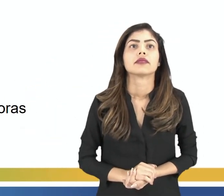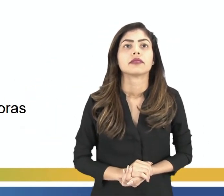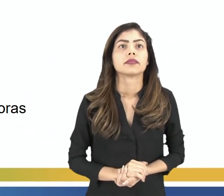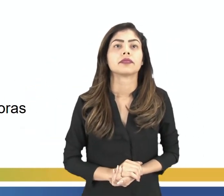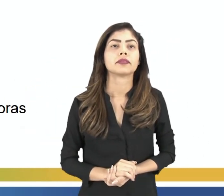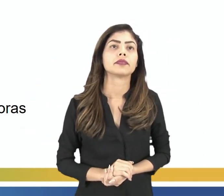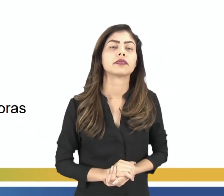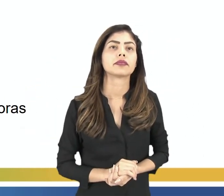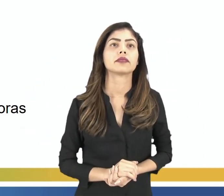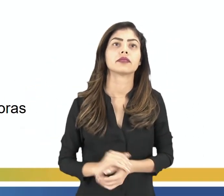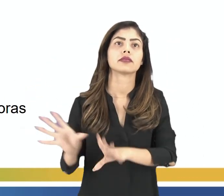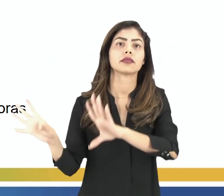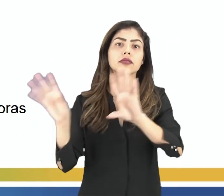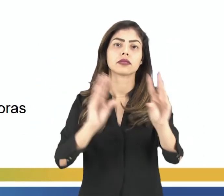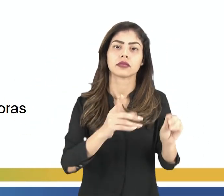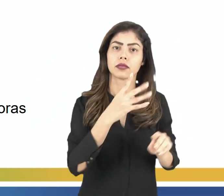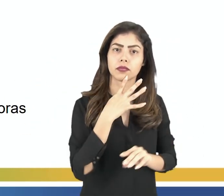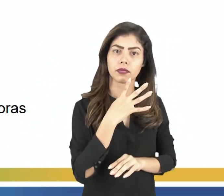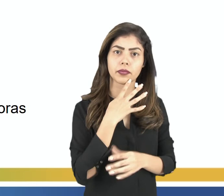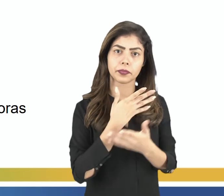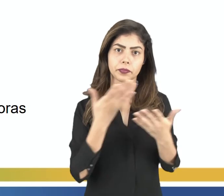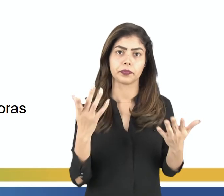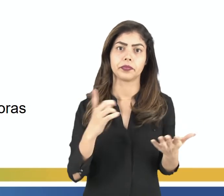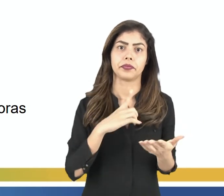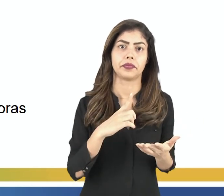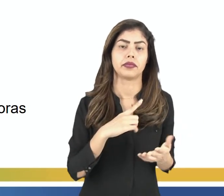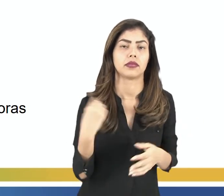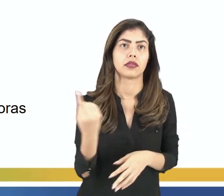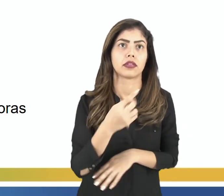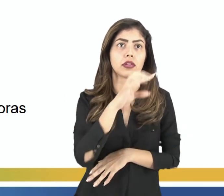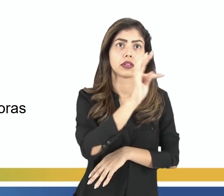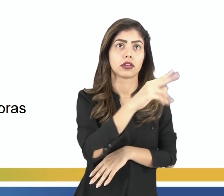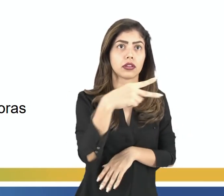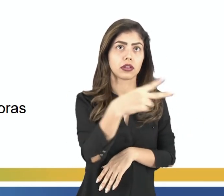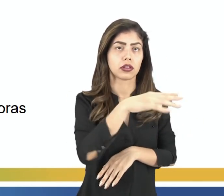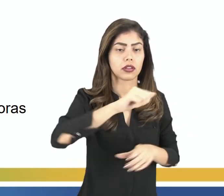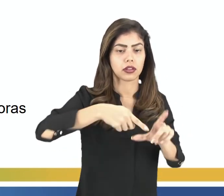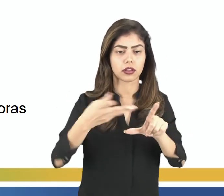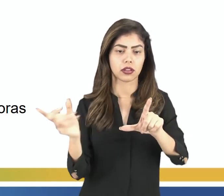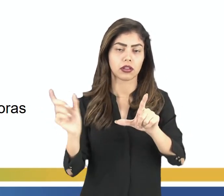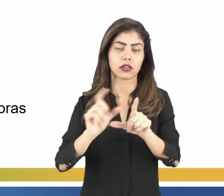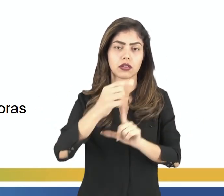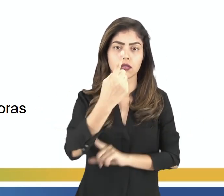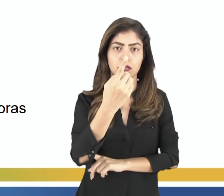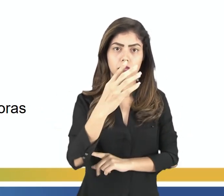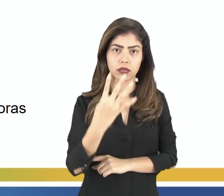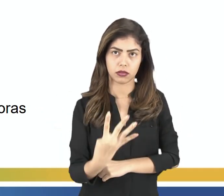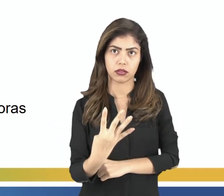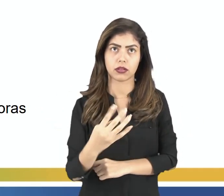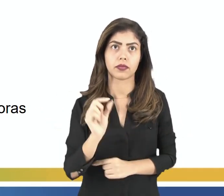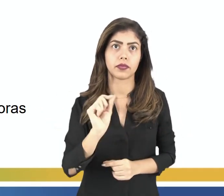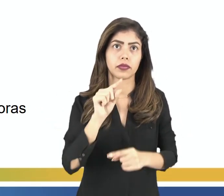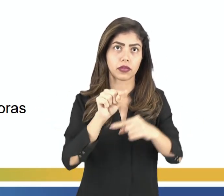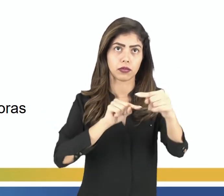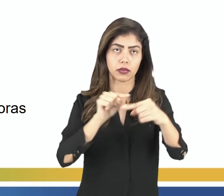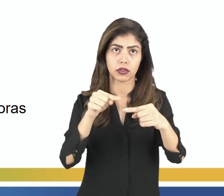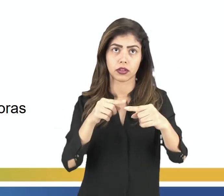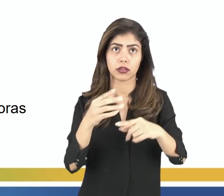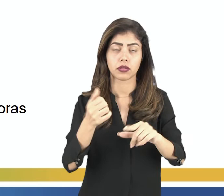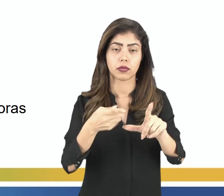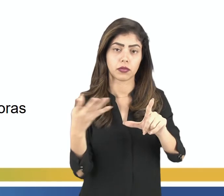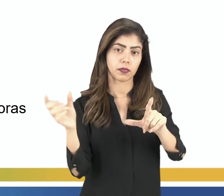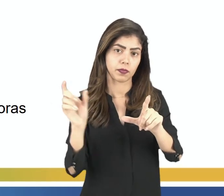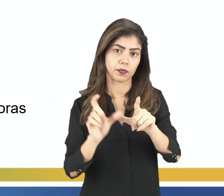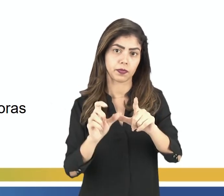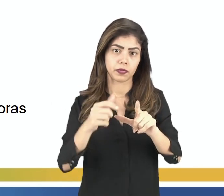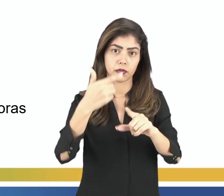nossas propriedades já conhecidas de logaritmo, nós temos T igual a quem? Log de 1/4 dividido por log de 2